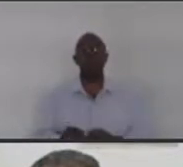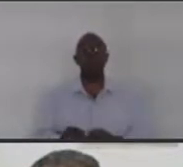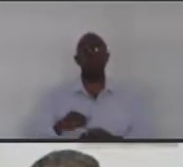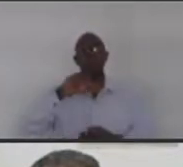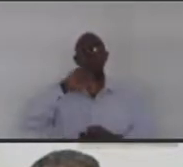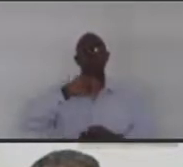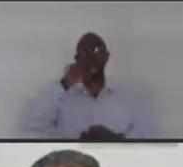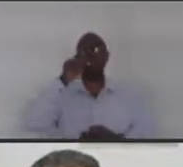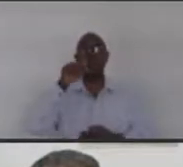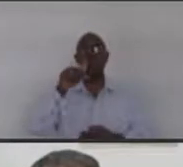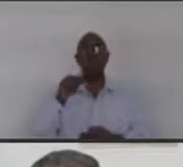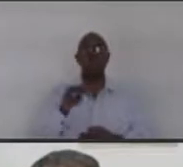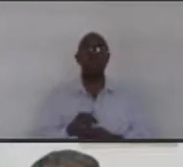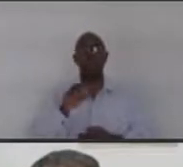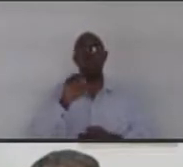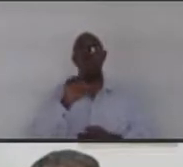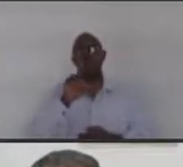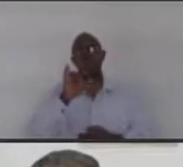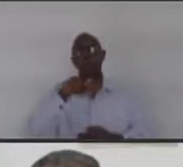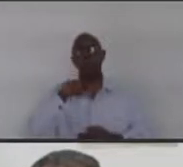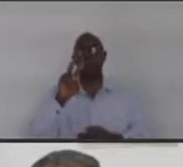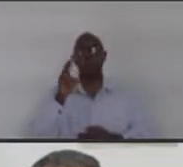3.997... ...vereador professor Edinho